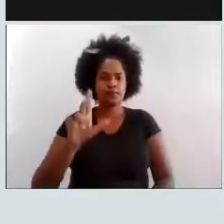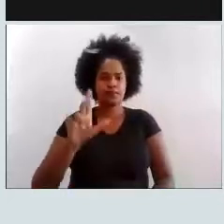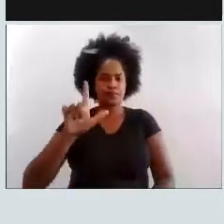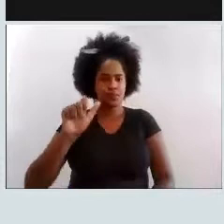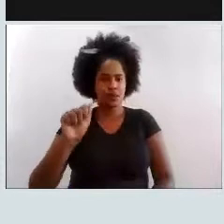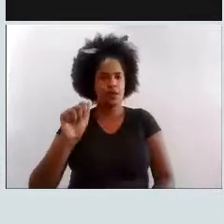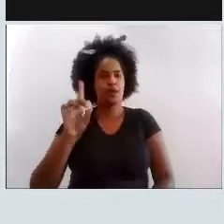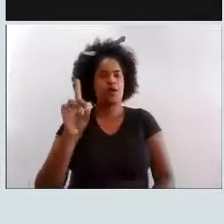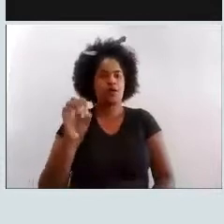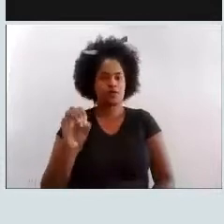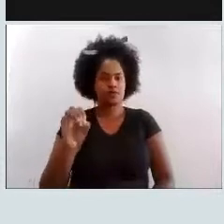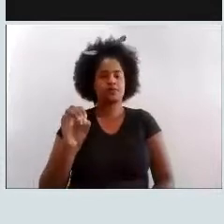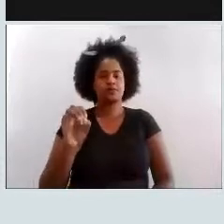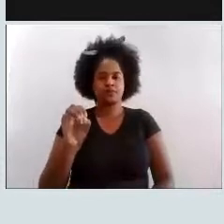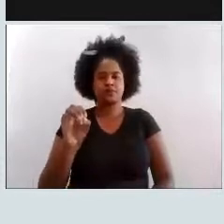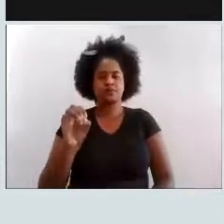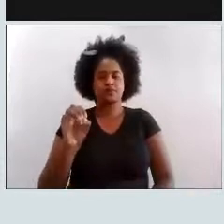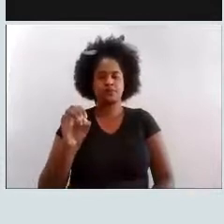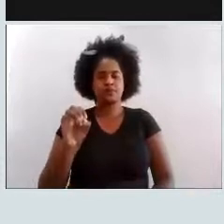reta,